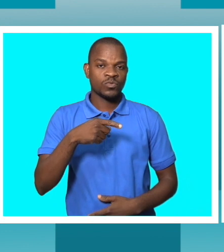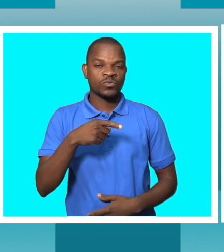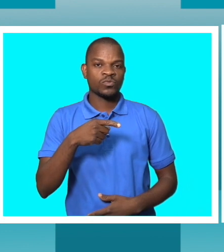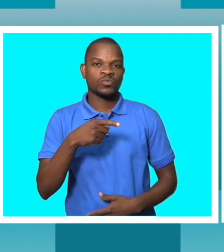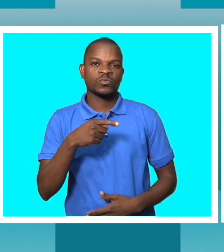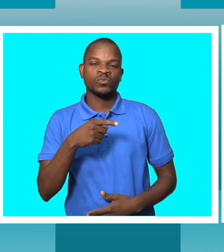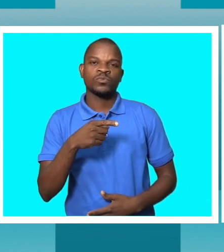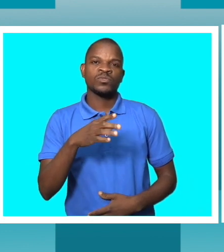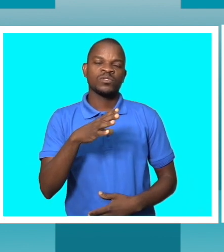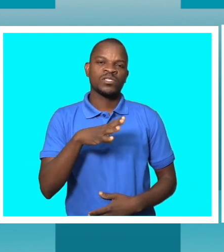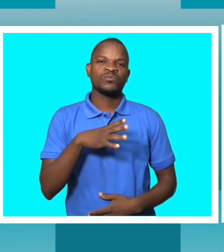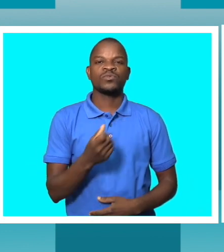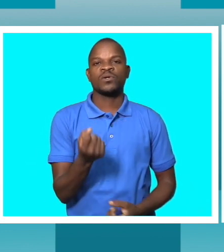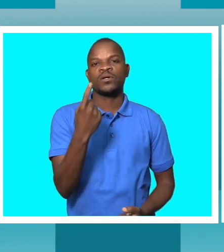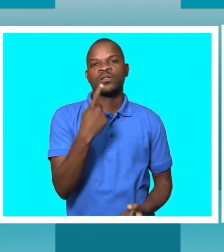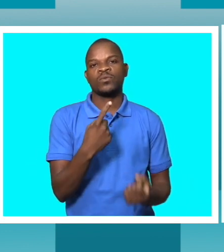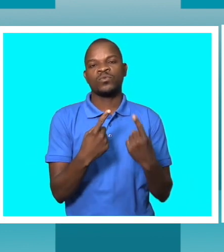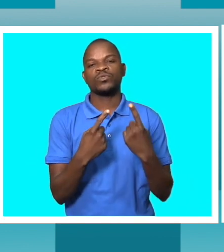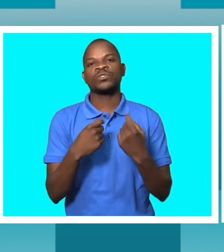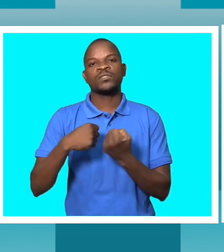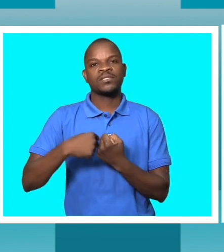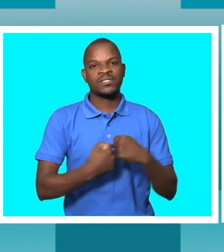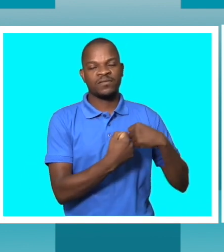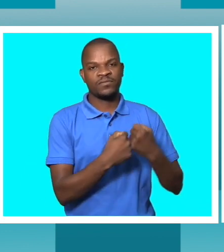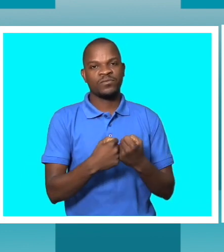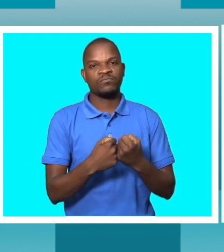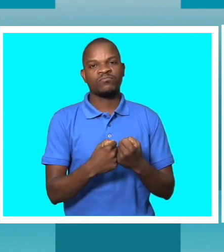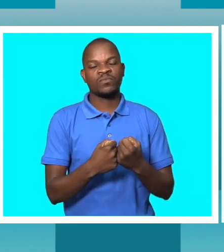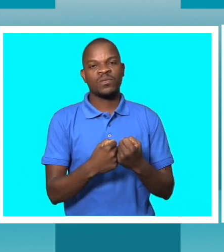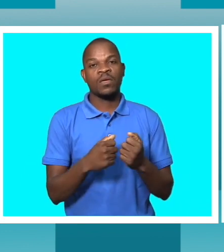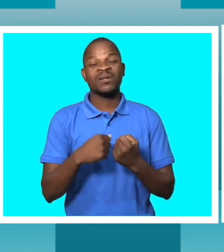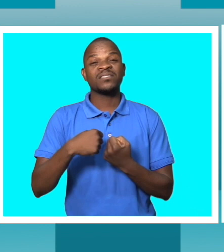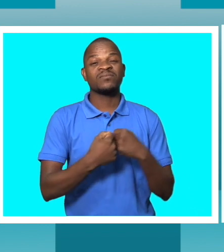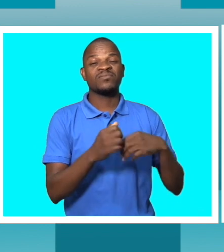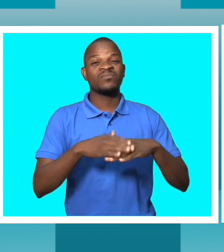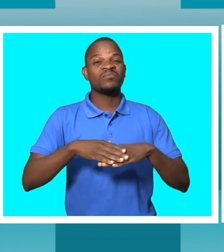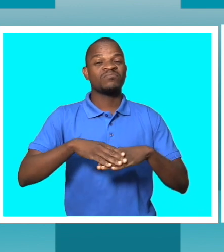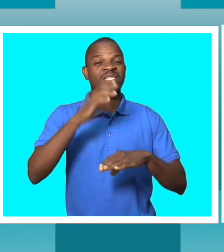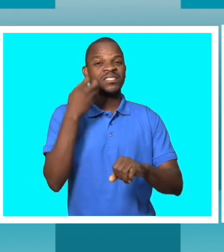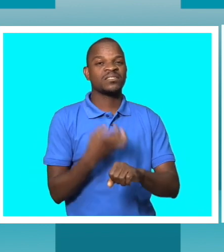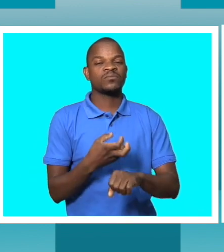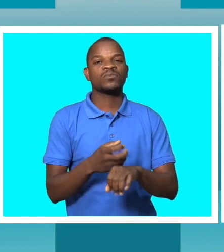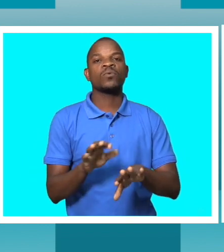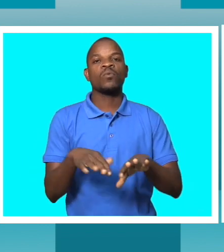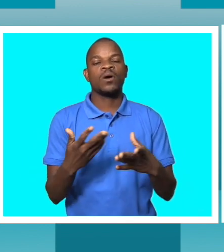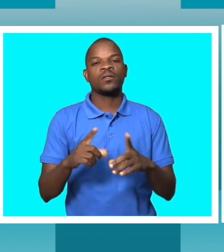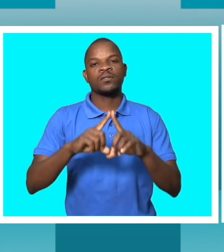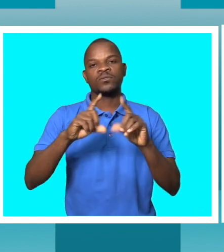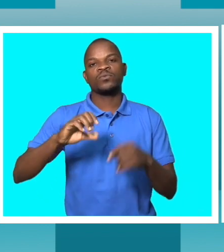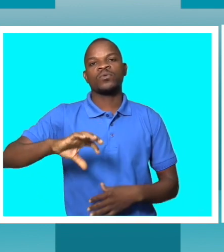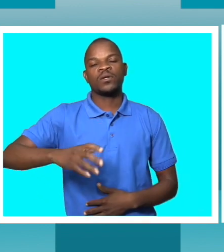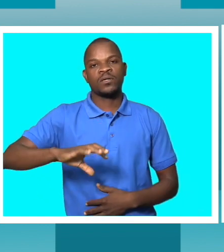em termos de grandes desafios, o primeiro desafio é a água, era a água, mas